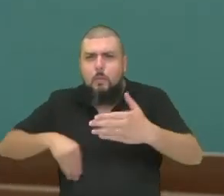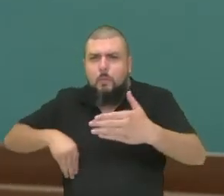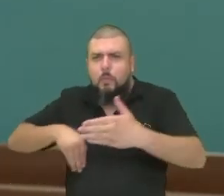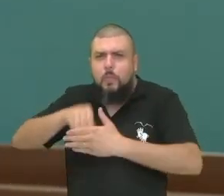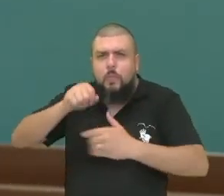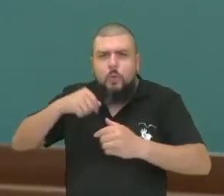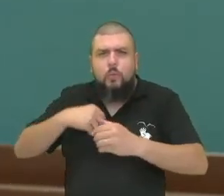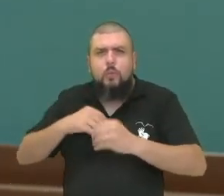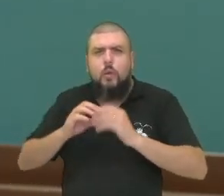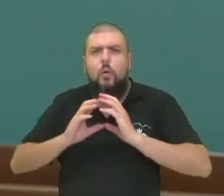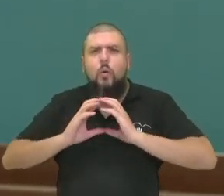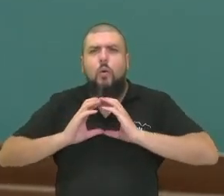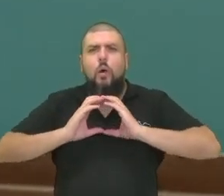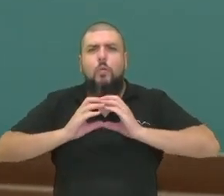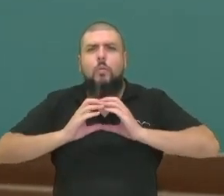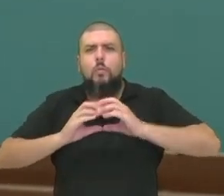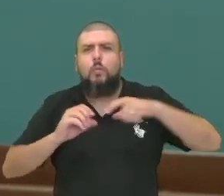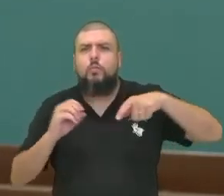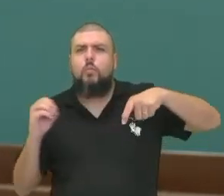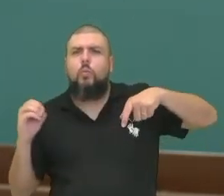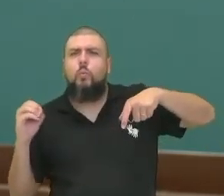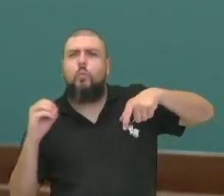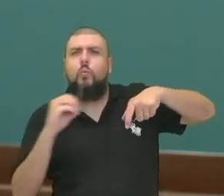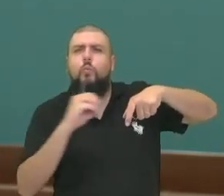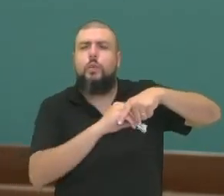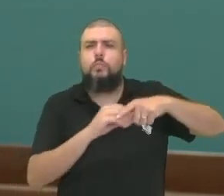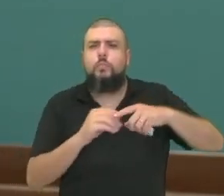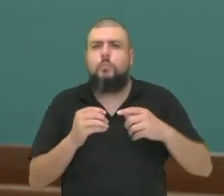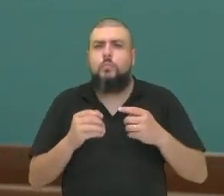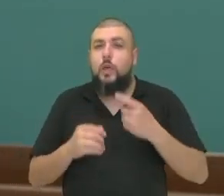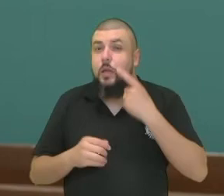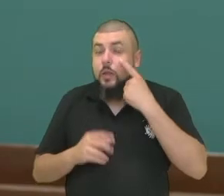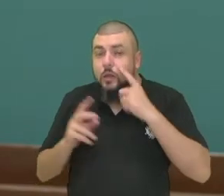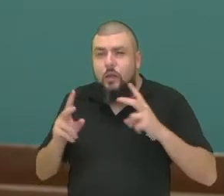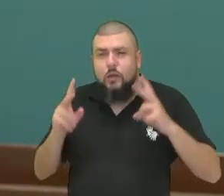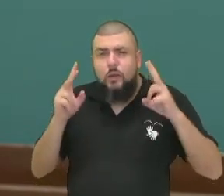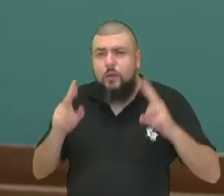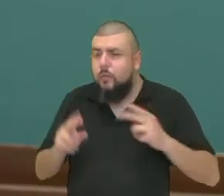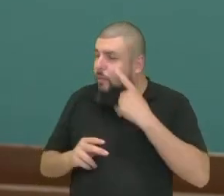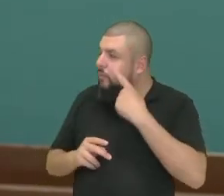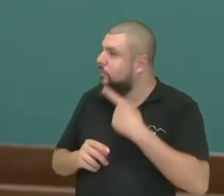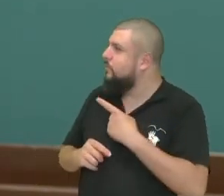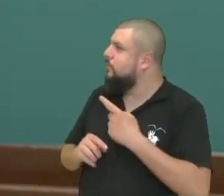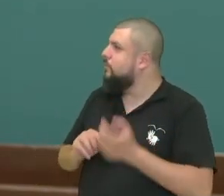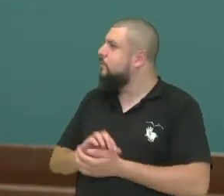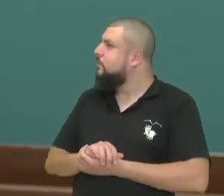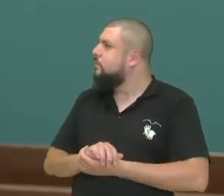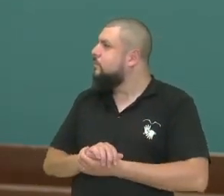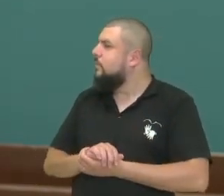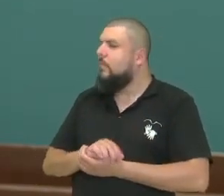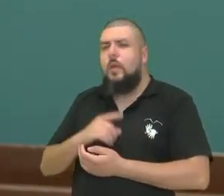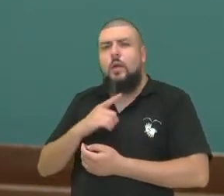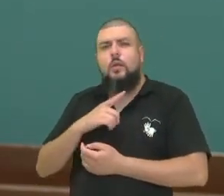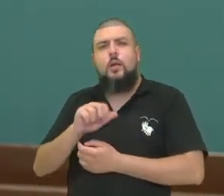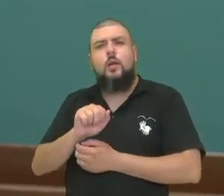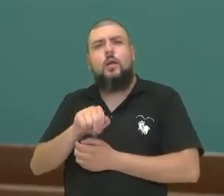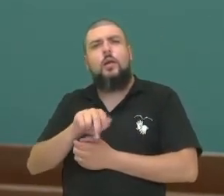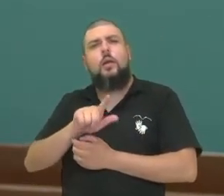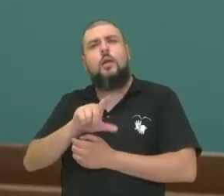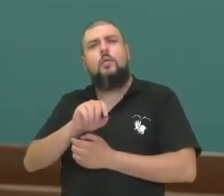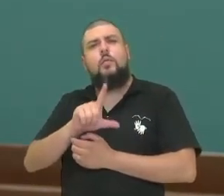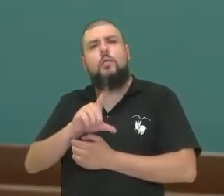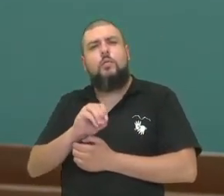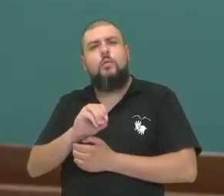vai lá bem no cantinho lá para ver sim tá vendo a bola aqui é mesmo está posicionada tá E nesse canto nós temos um ângulo esse